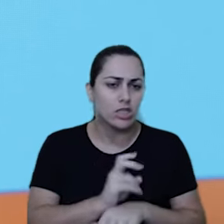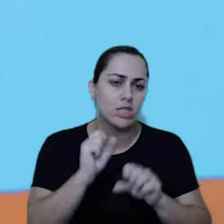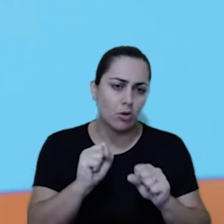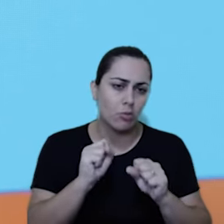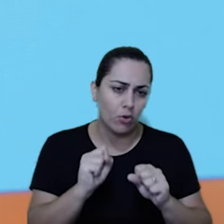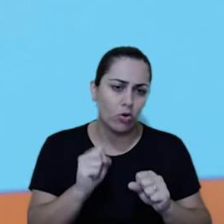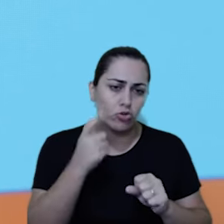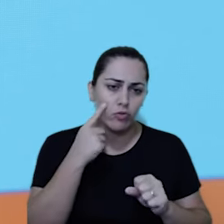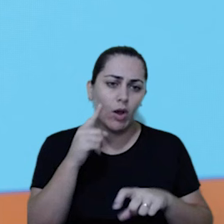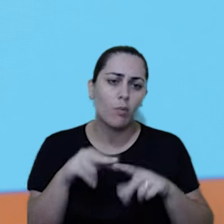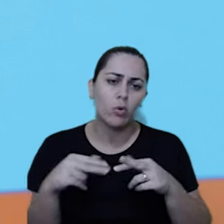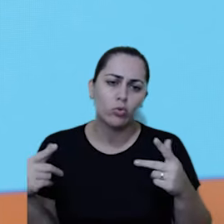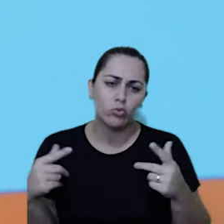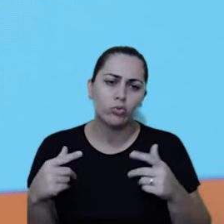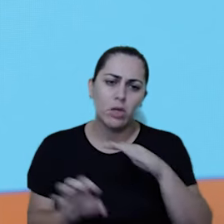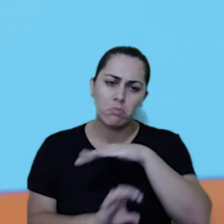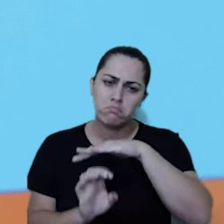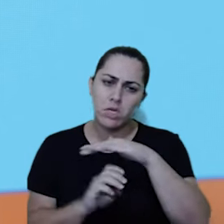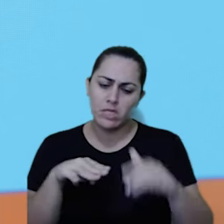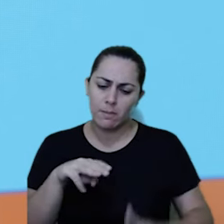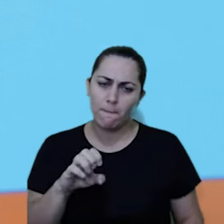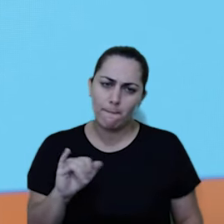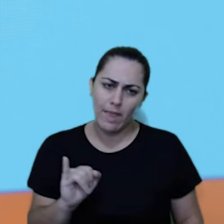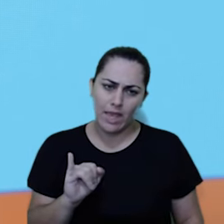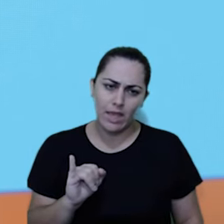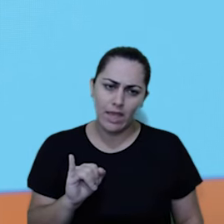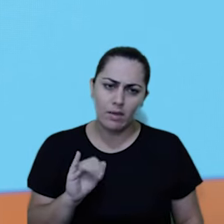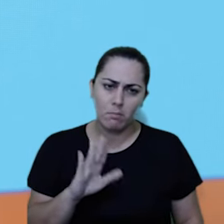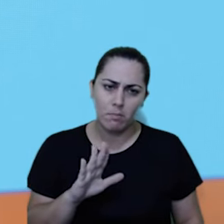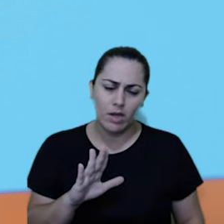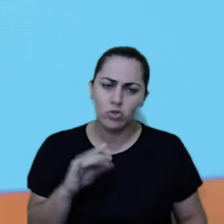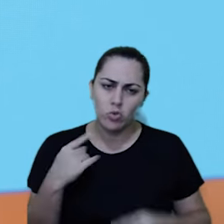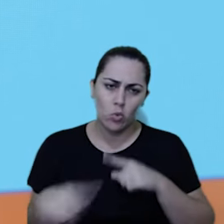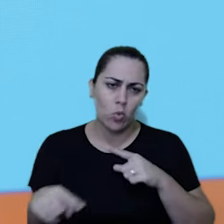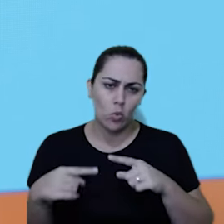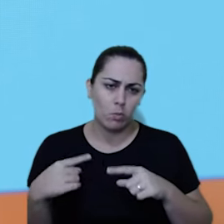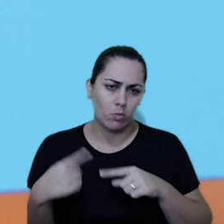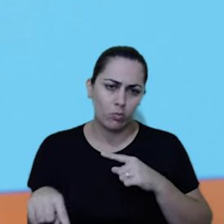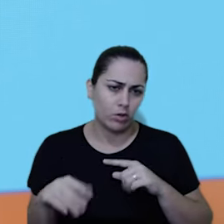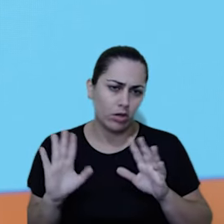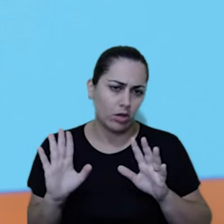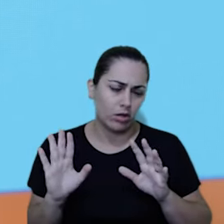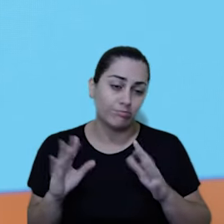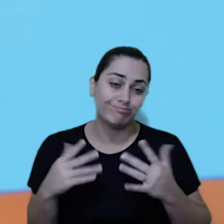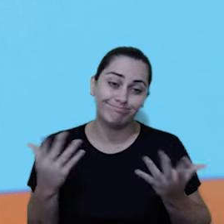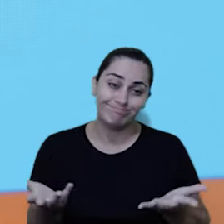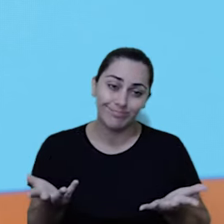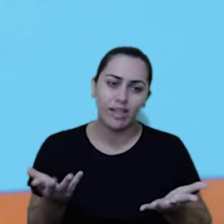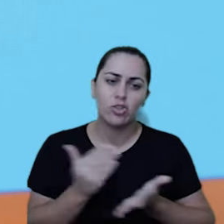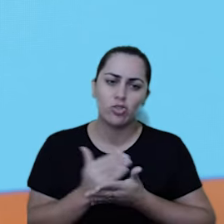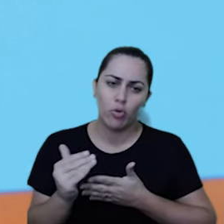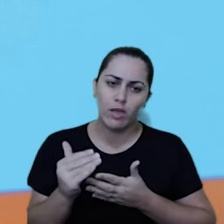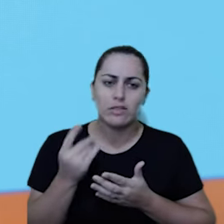observar que tem um produto x saindo de uma empresa que é mei que não tem esse vínculo uhum ou seja então a gente